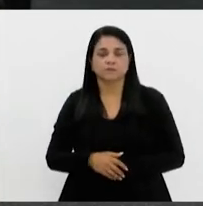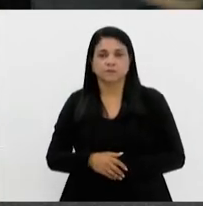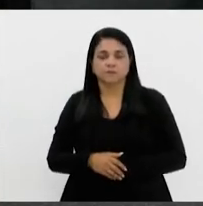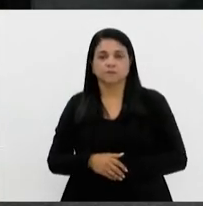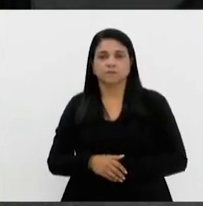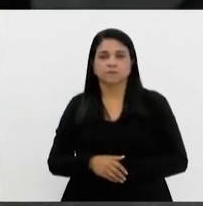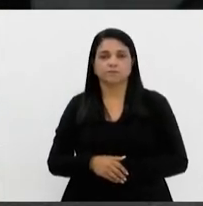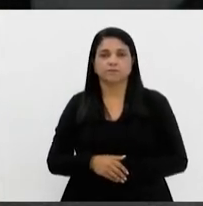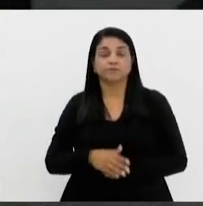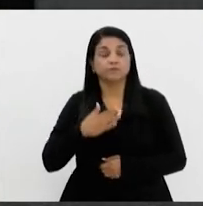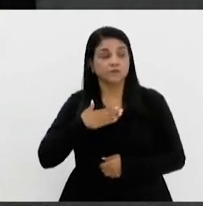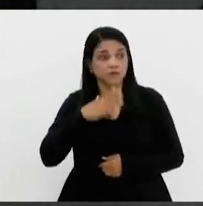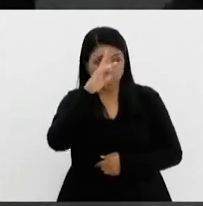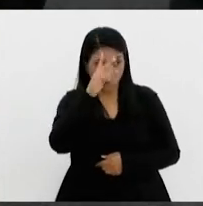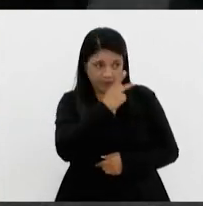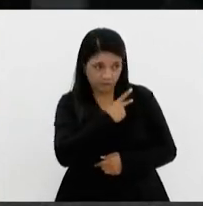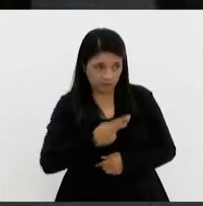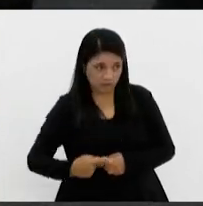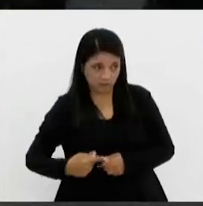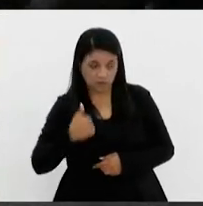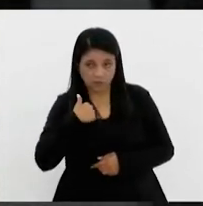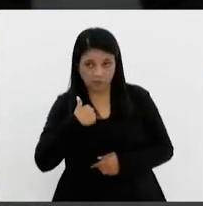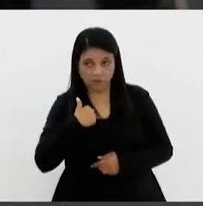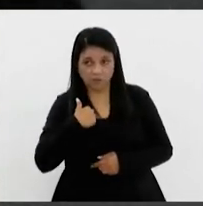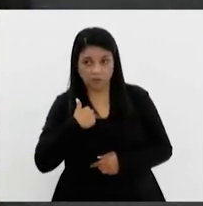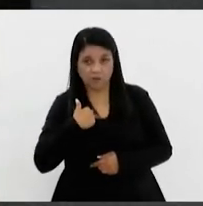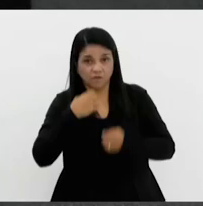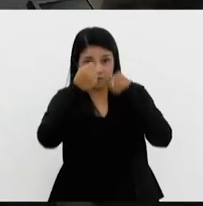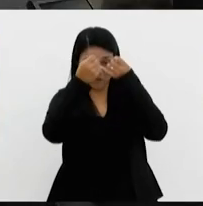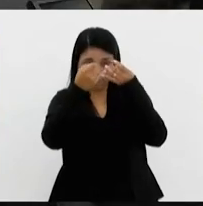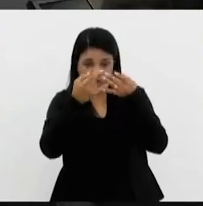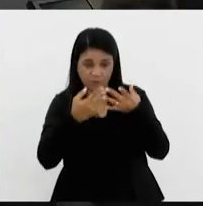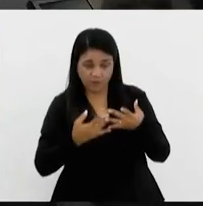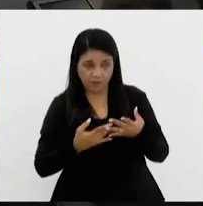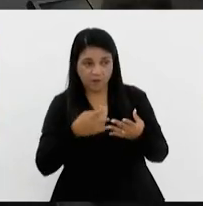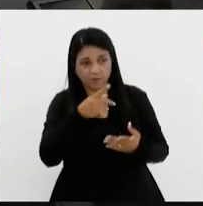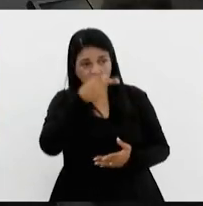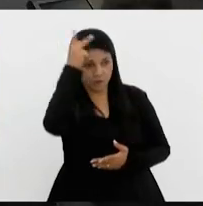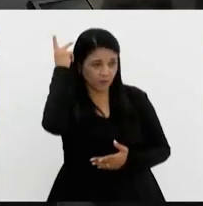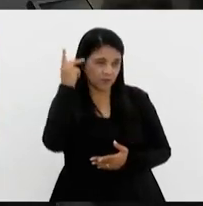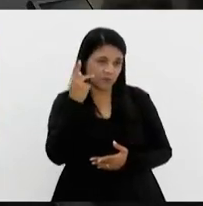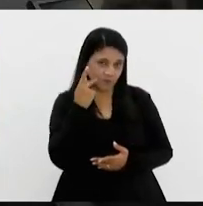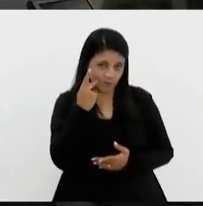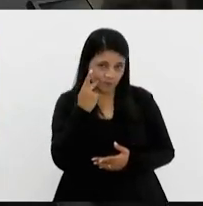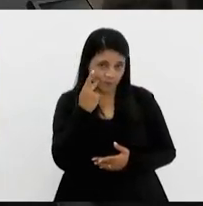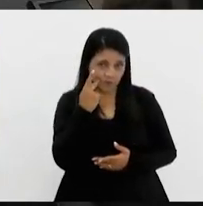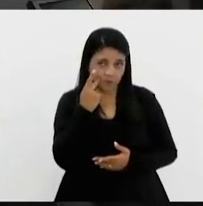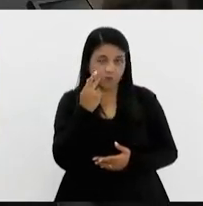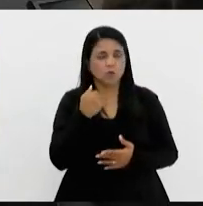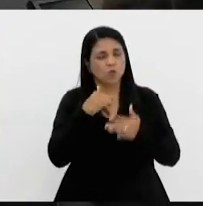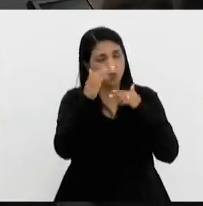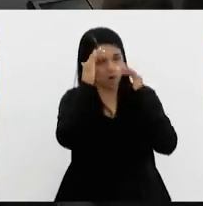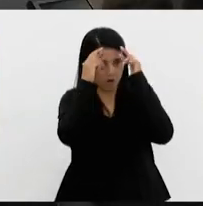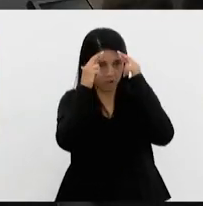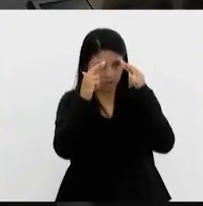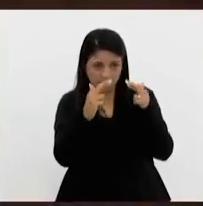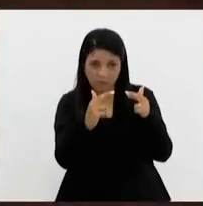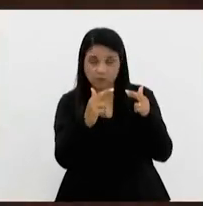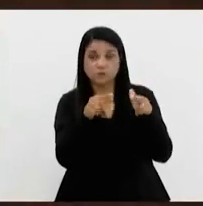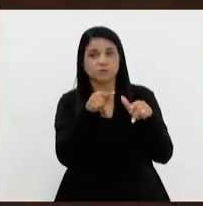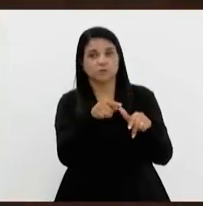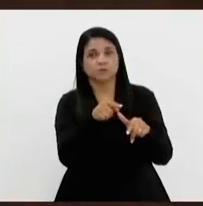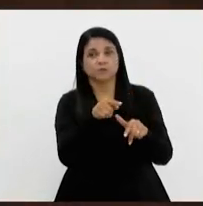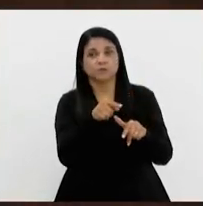Presidente, só explicando para o deputado Luiz Paulo, a quem eu respeito, que,